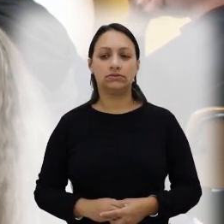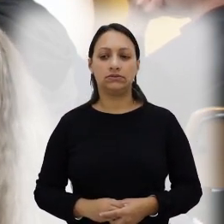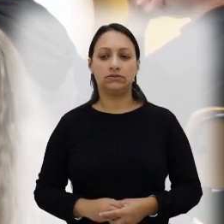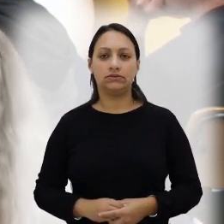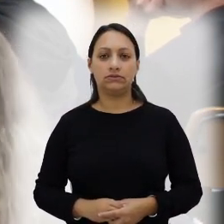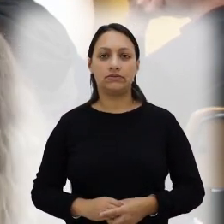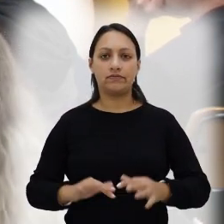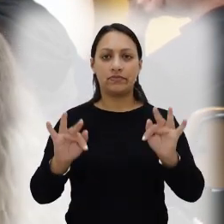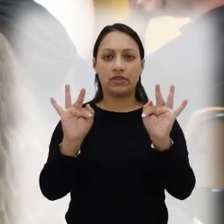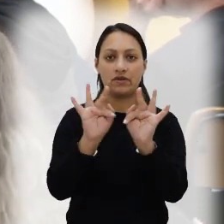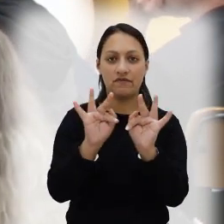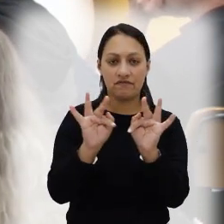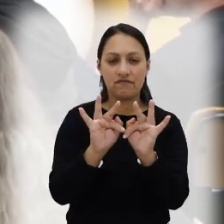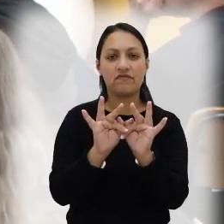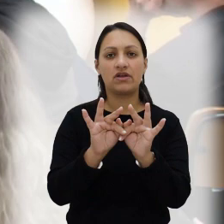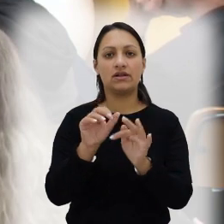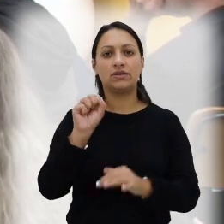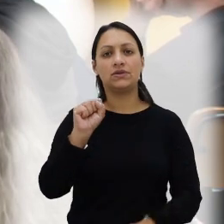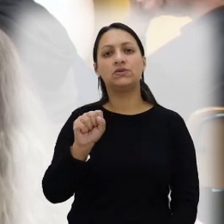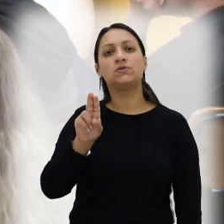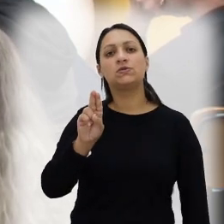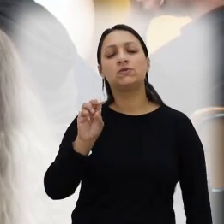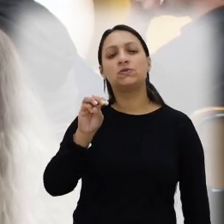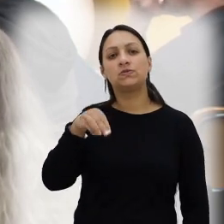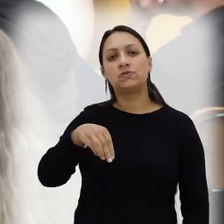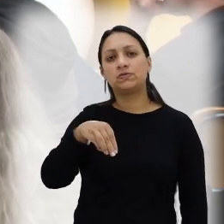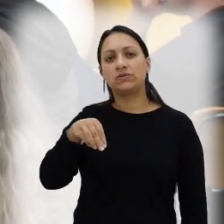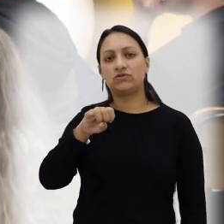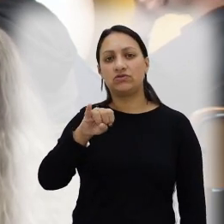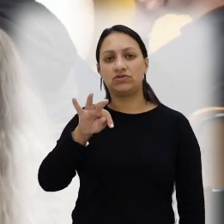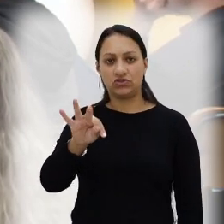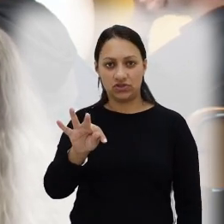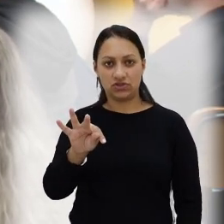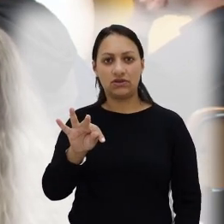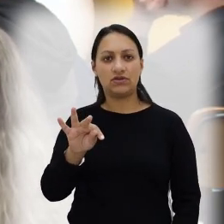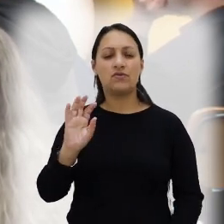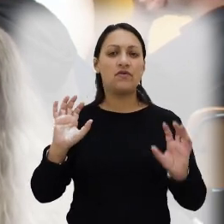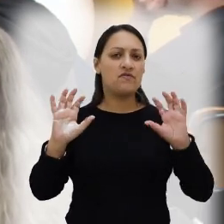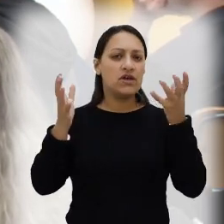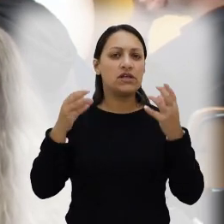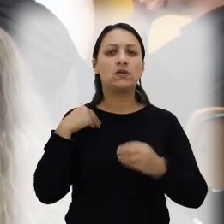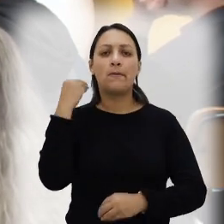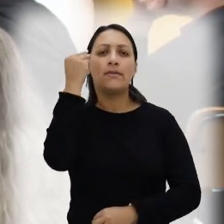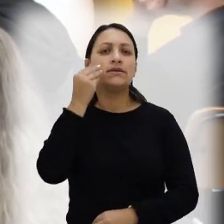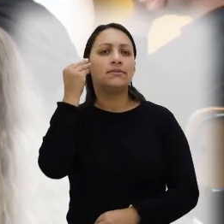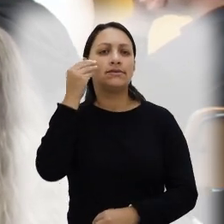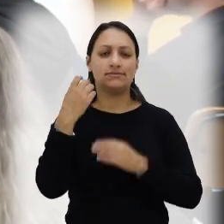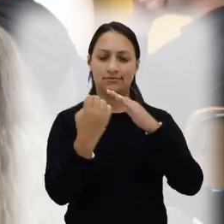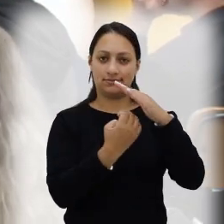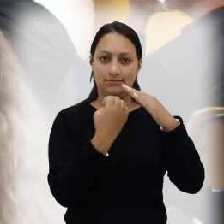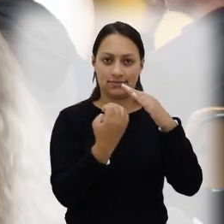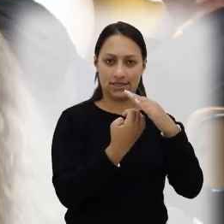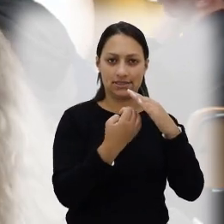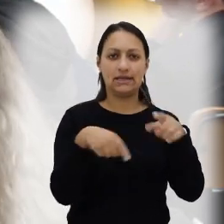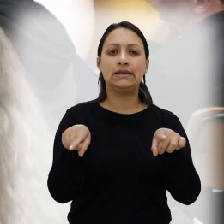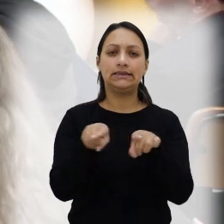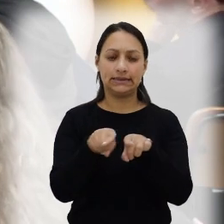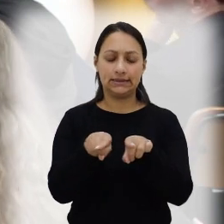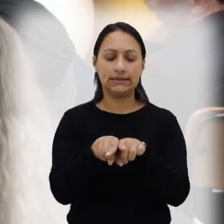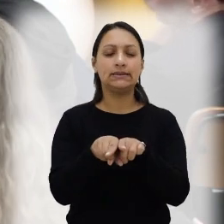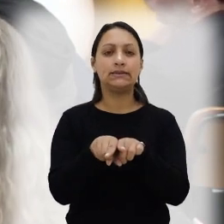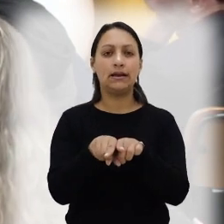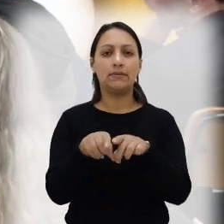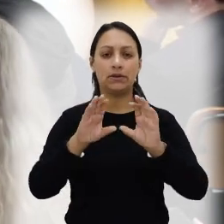O Fevale Summit é um evento, é uma experiência de summit para as empresas e também